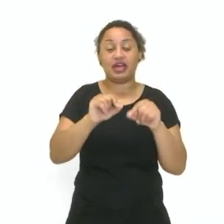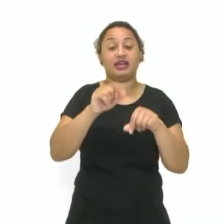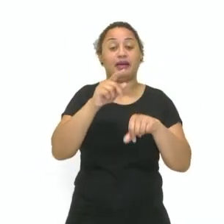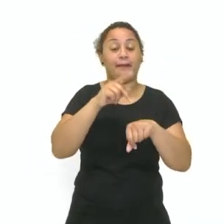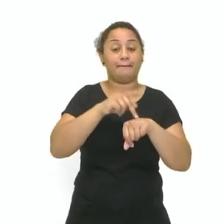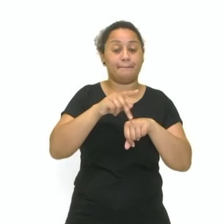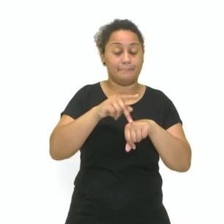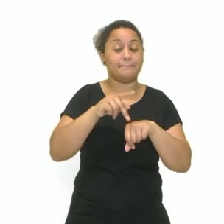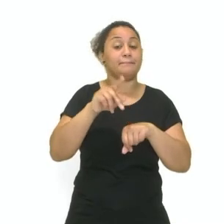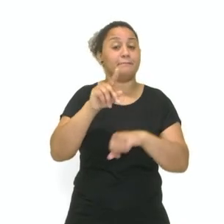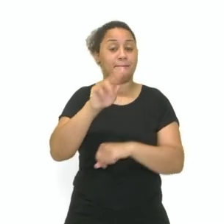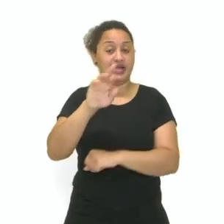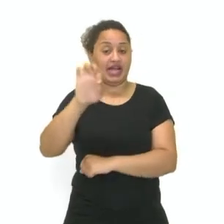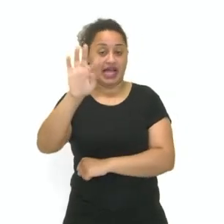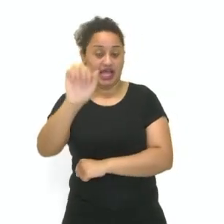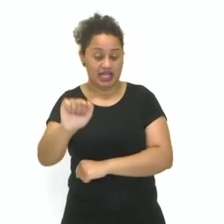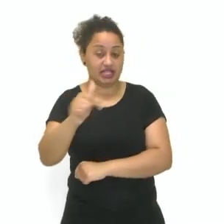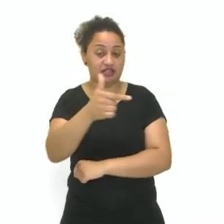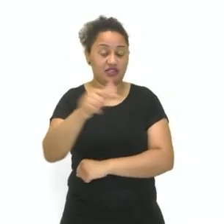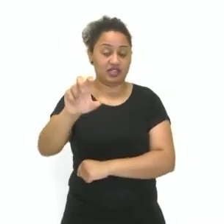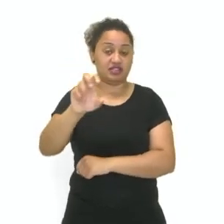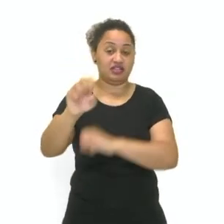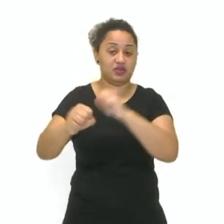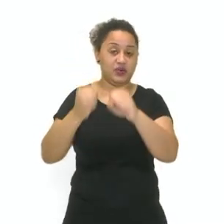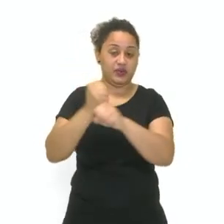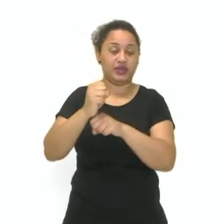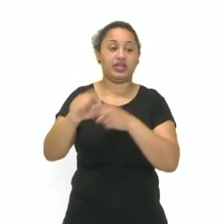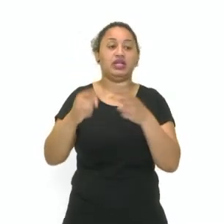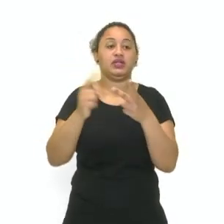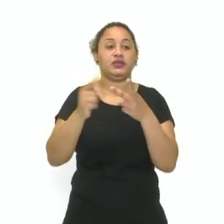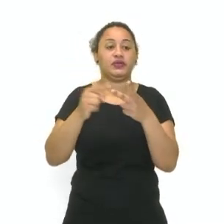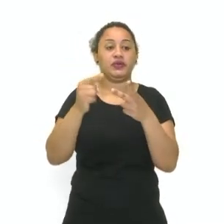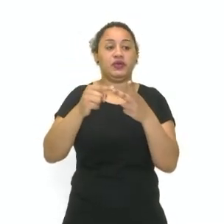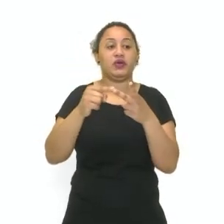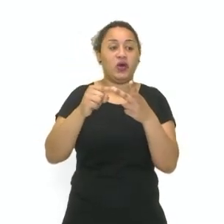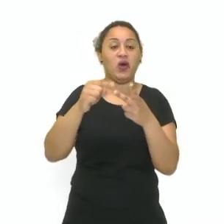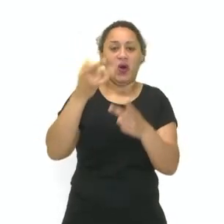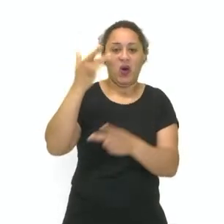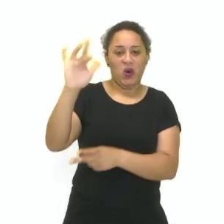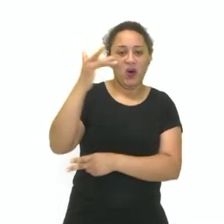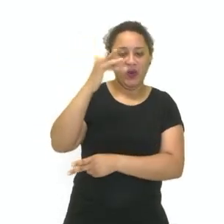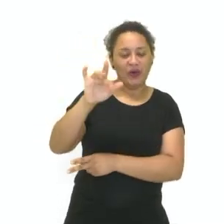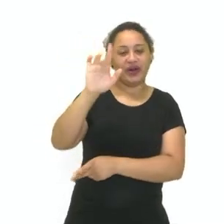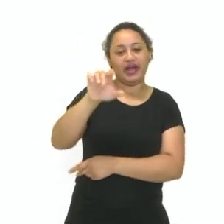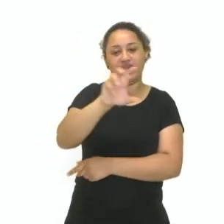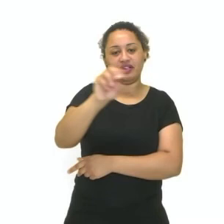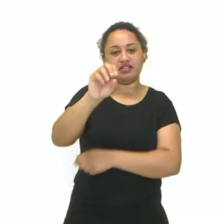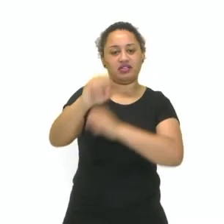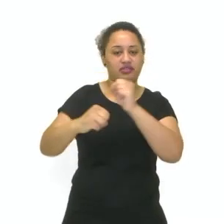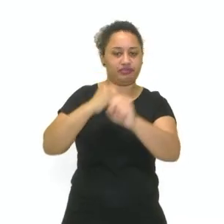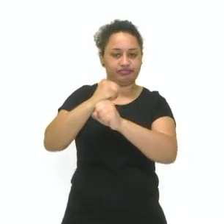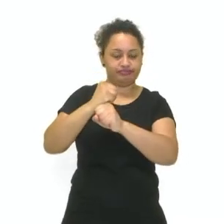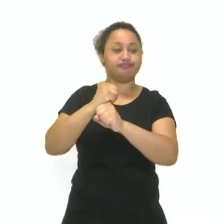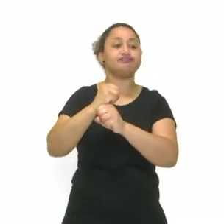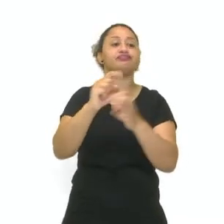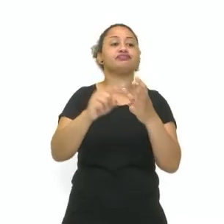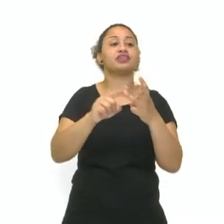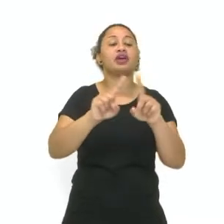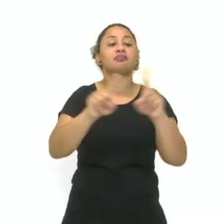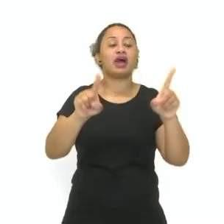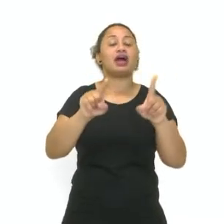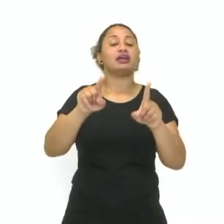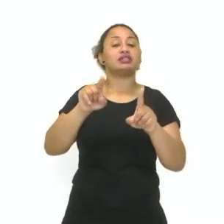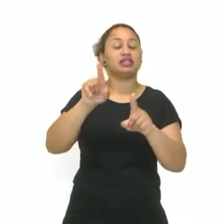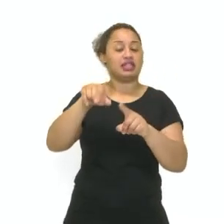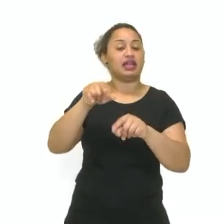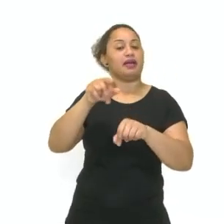prata, quando se trata de 25 anos. E o jubileu de ouro refere-se aos 50 anos. Já as bodas de